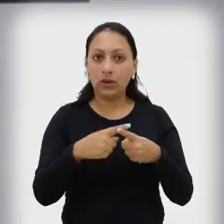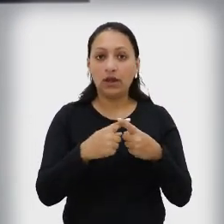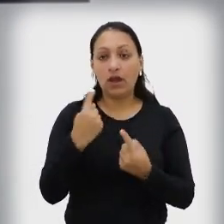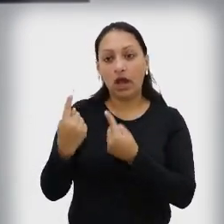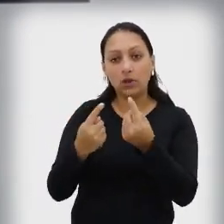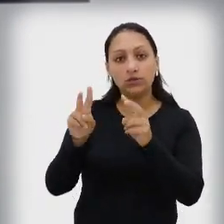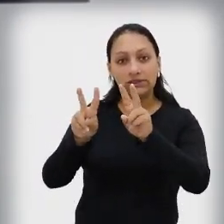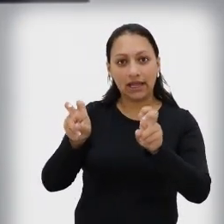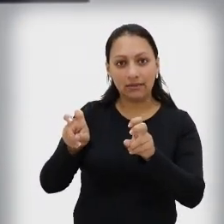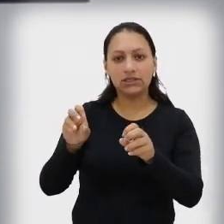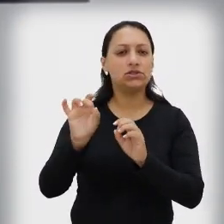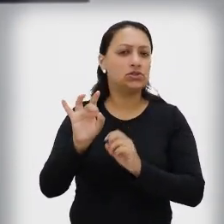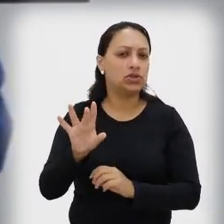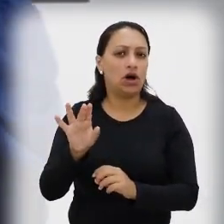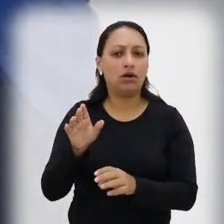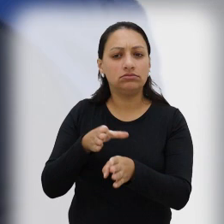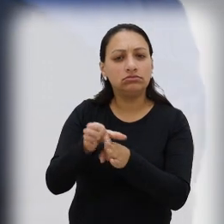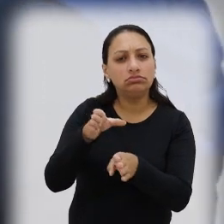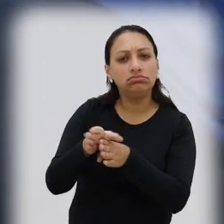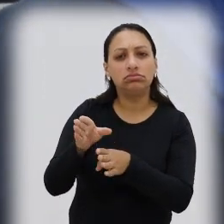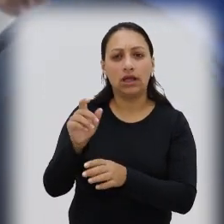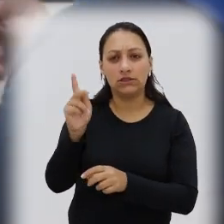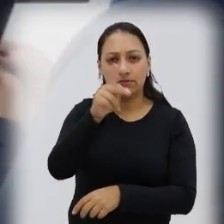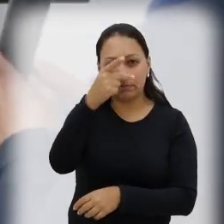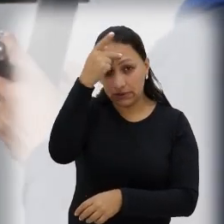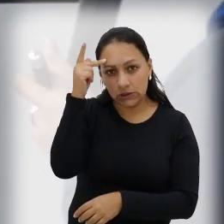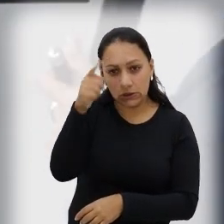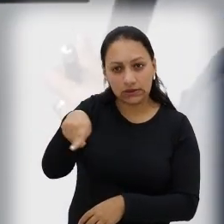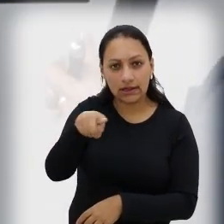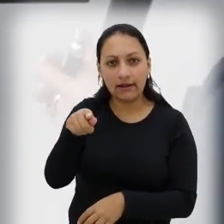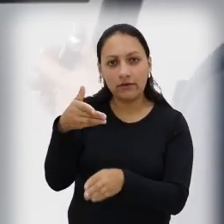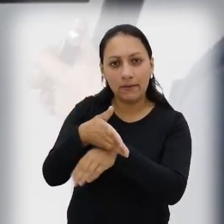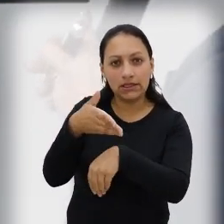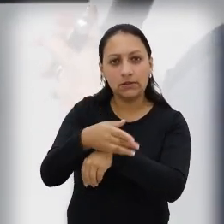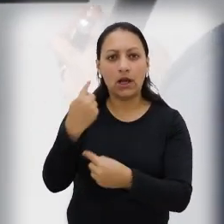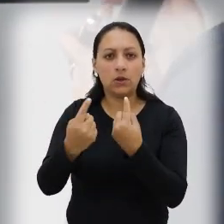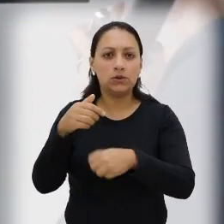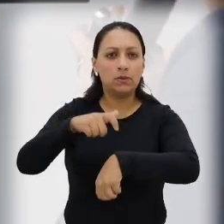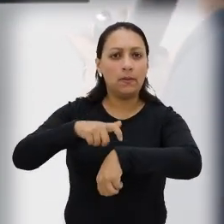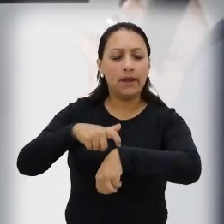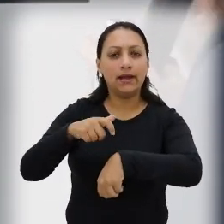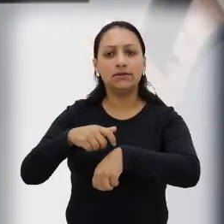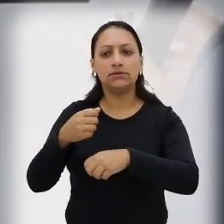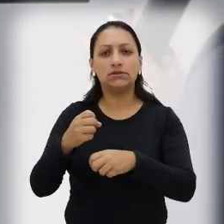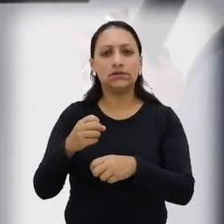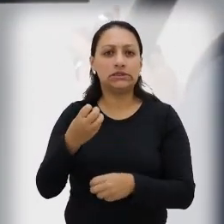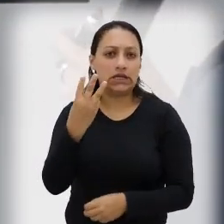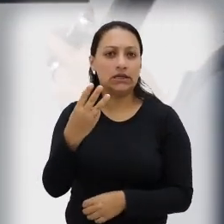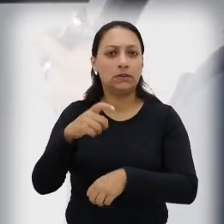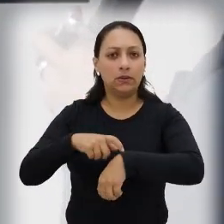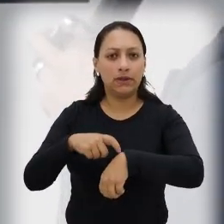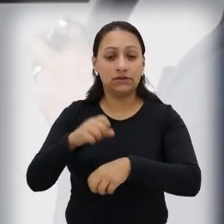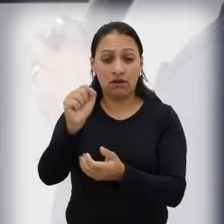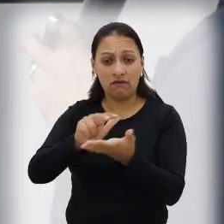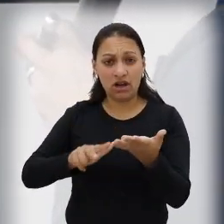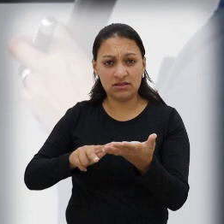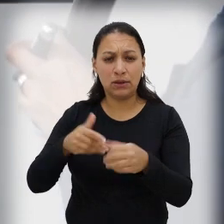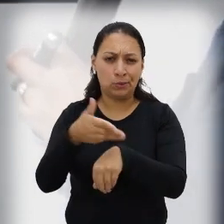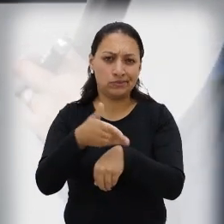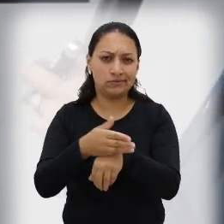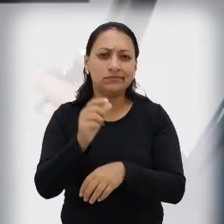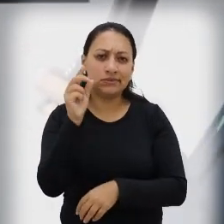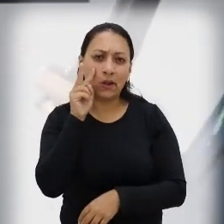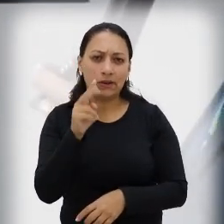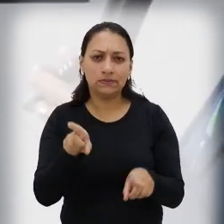temáticos, mas também participarão em alguns momentos das janelas, em 3 momentos da janela de avaliação.